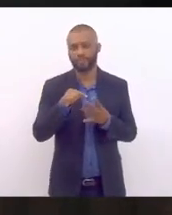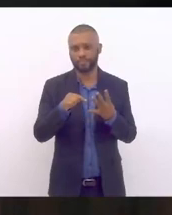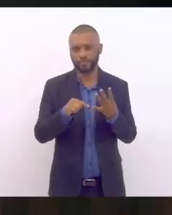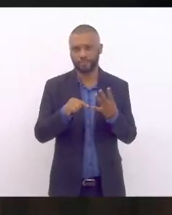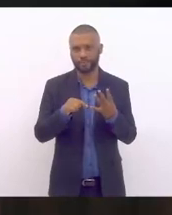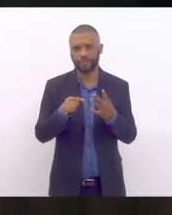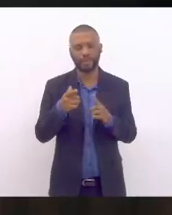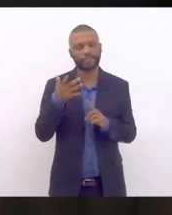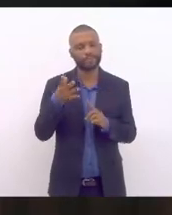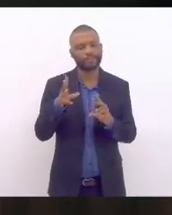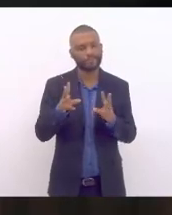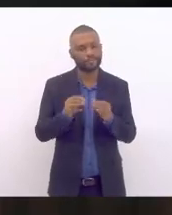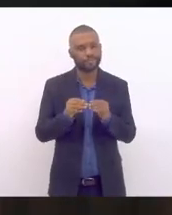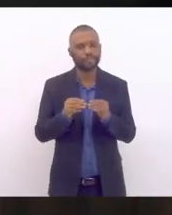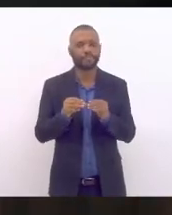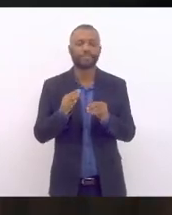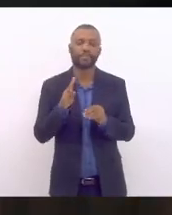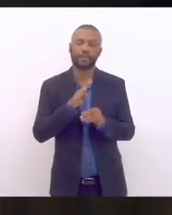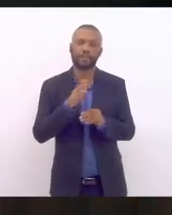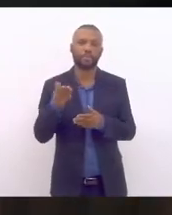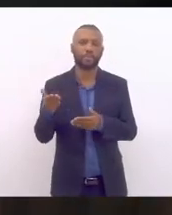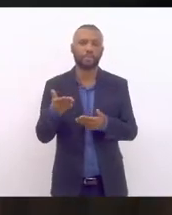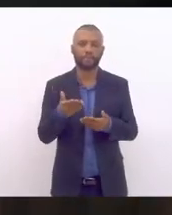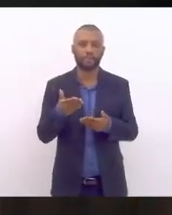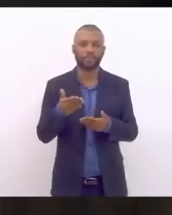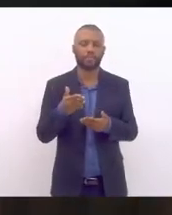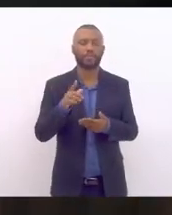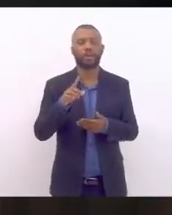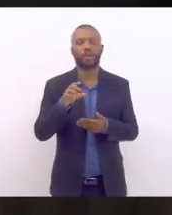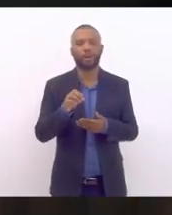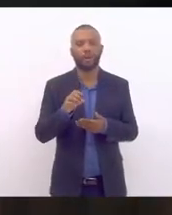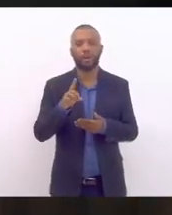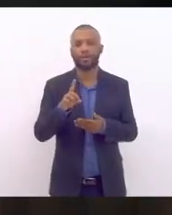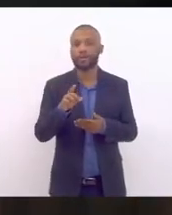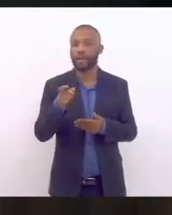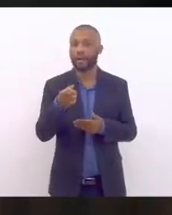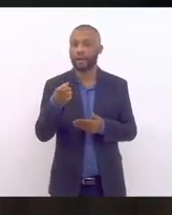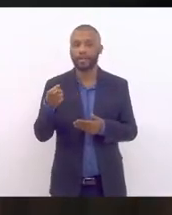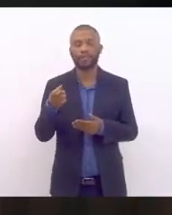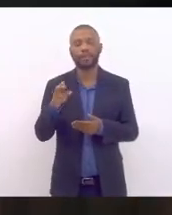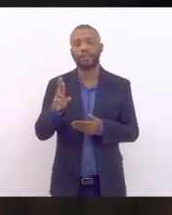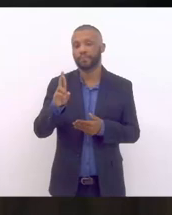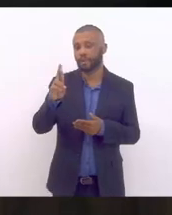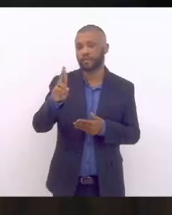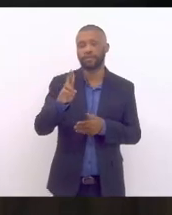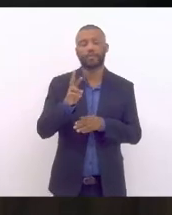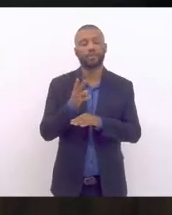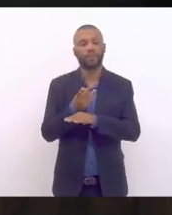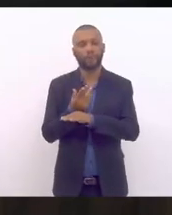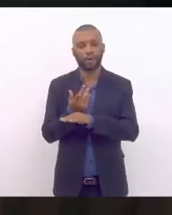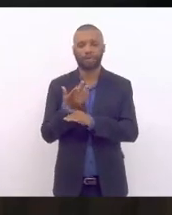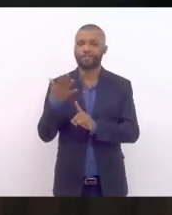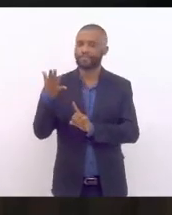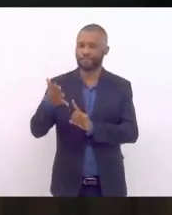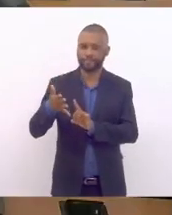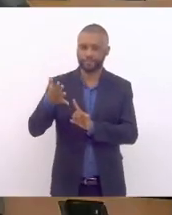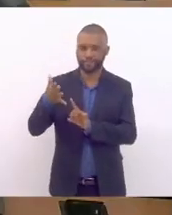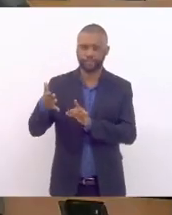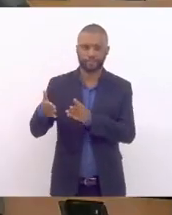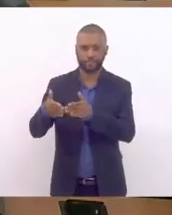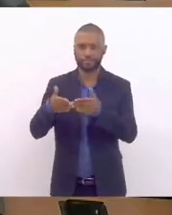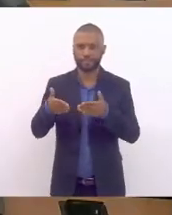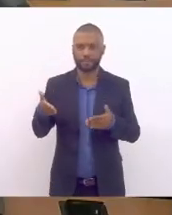e vai fazer uma saudação tão convido de Lord hecs reitor da UERJ para usar da palavra por favor